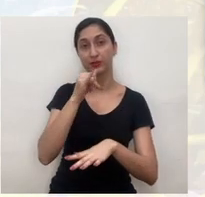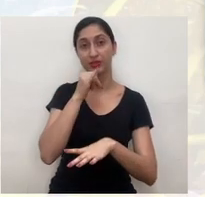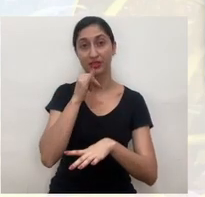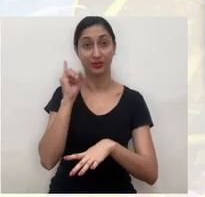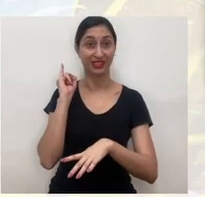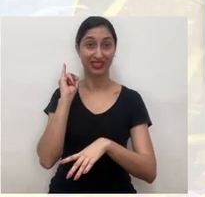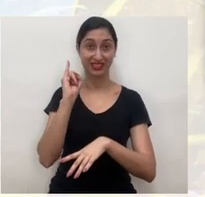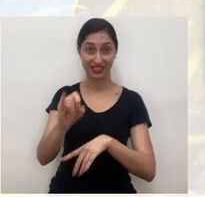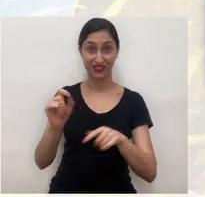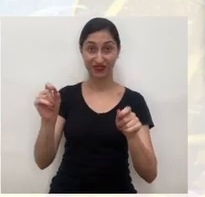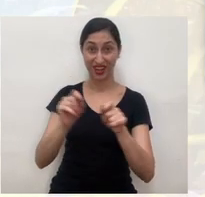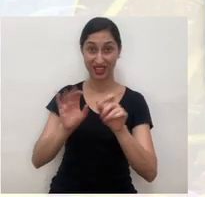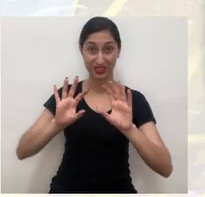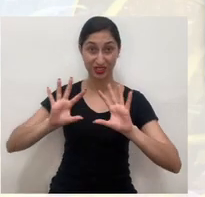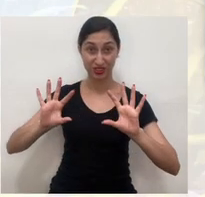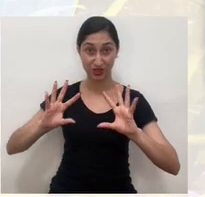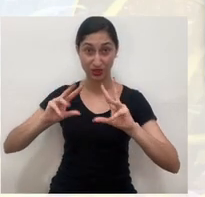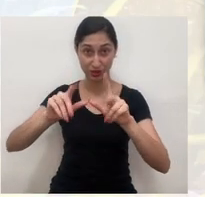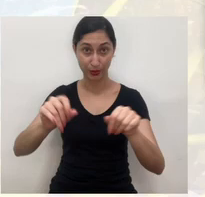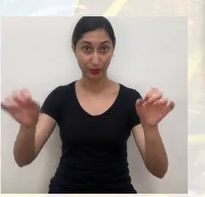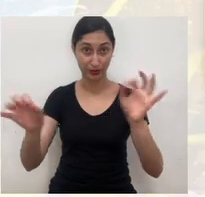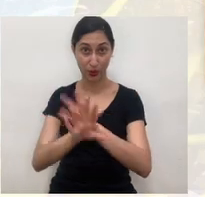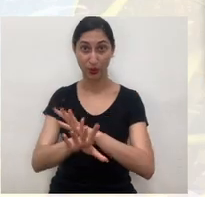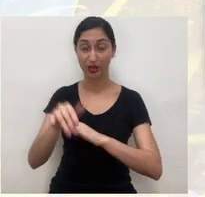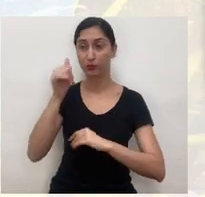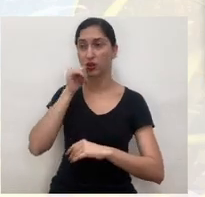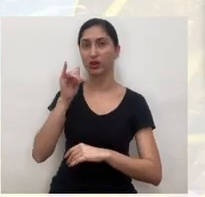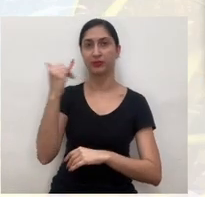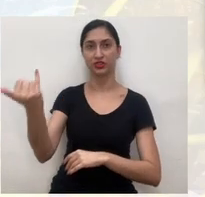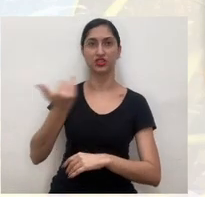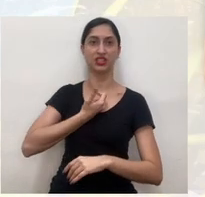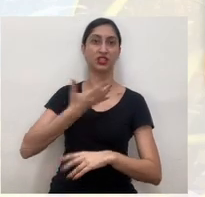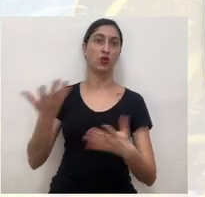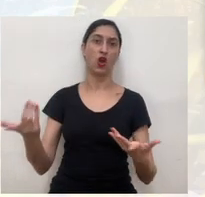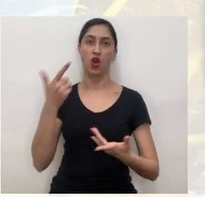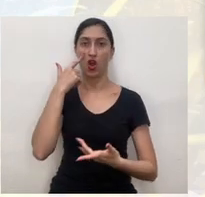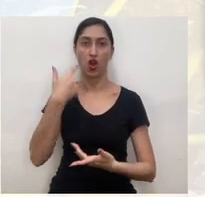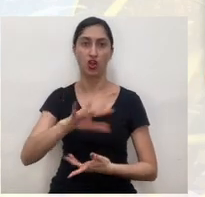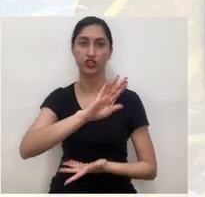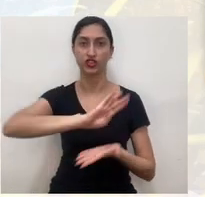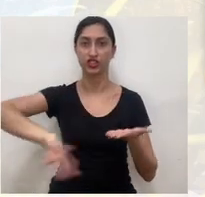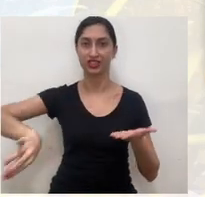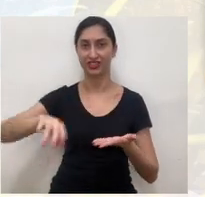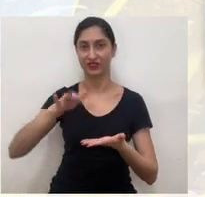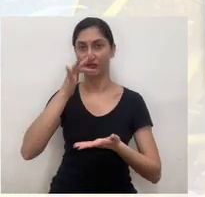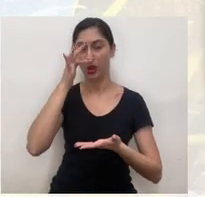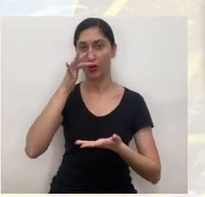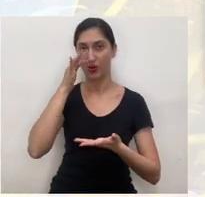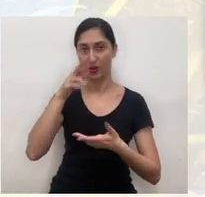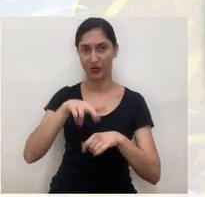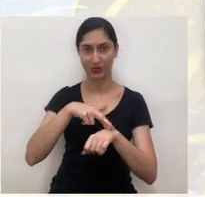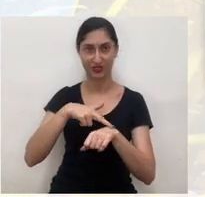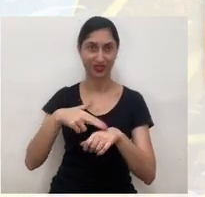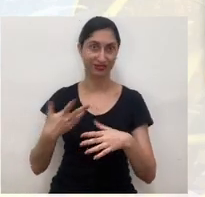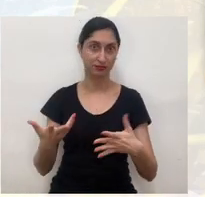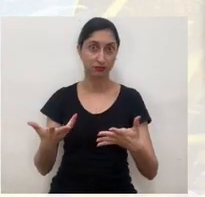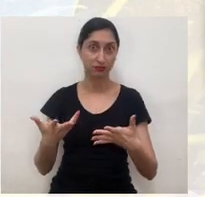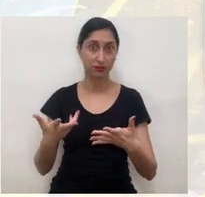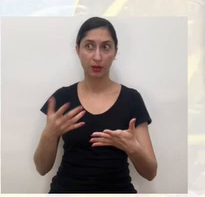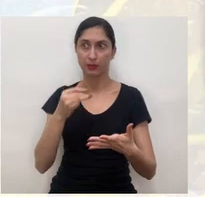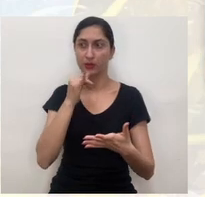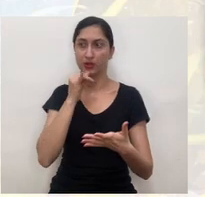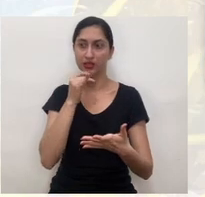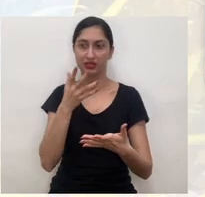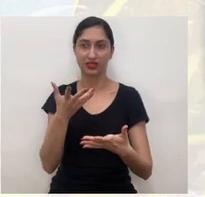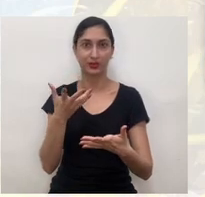dissesse, não, tem que tirar a flor roxa, porque aí foi pensado com uma paleta de cor e ela estaria alterando a